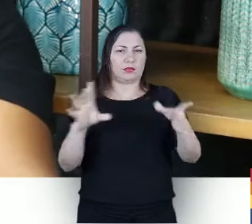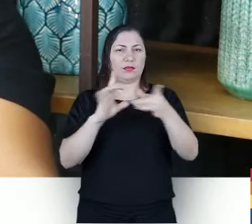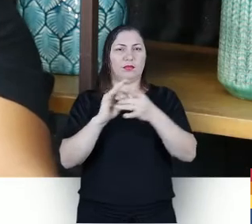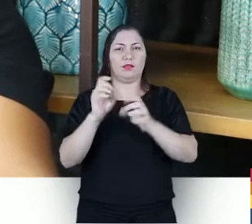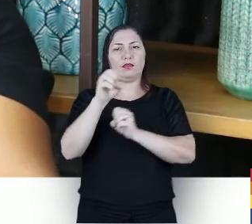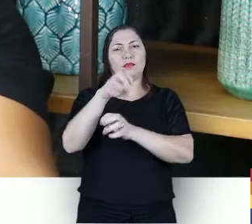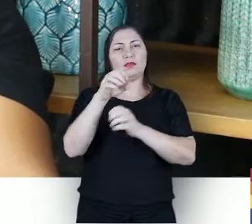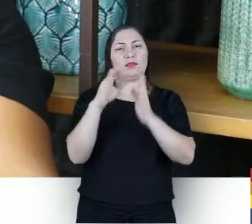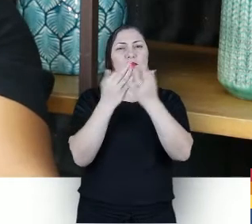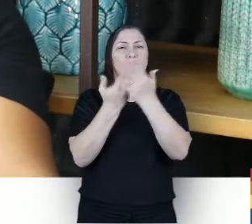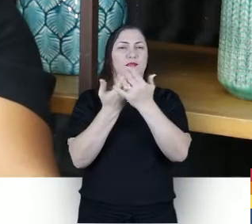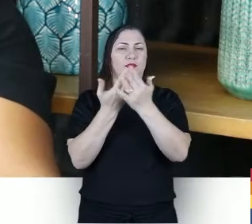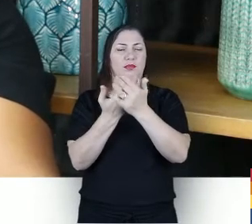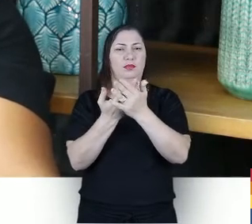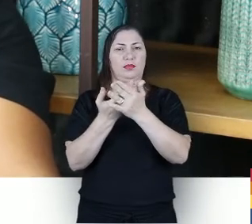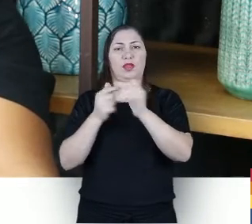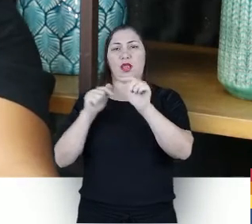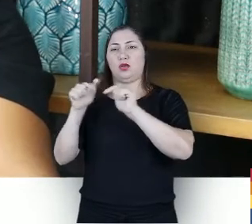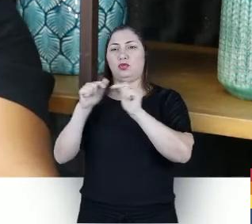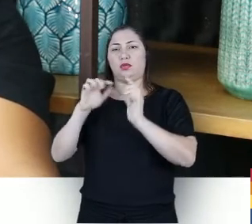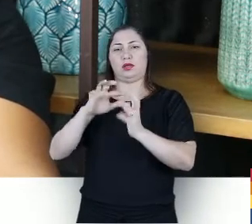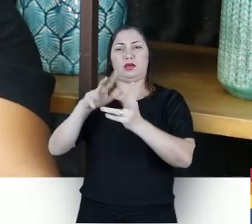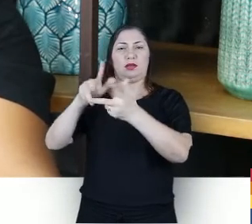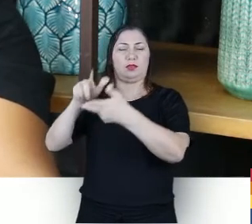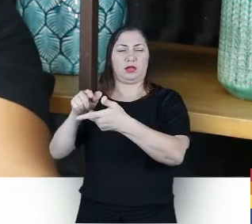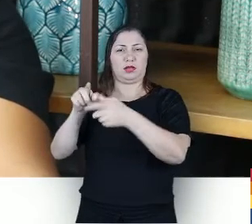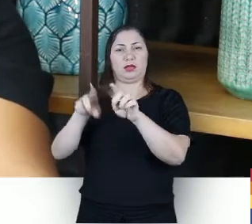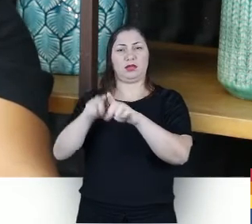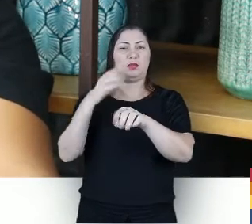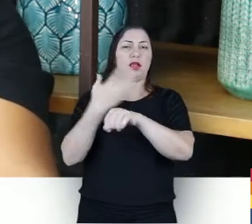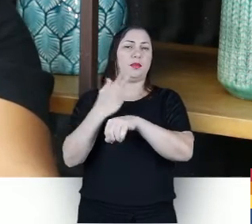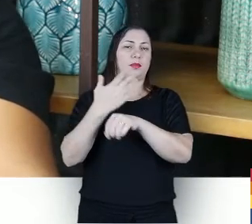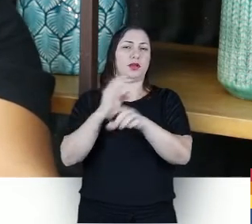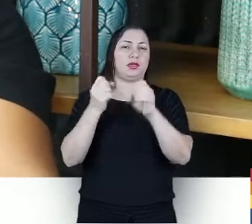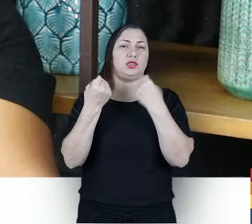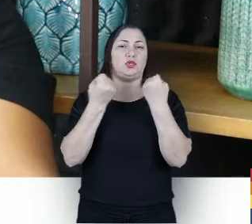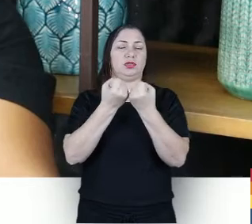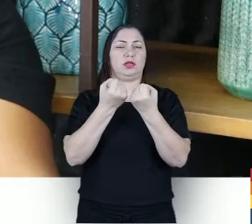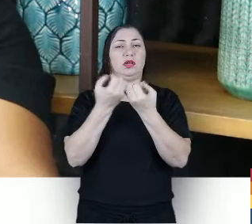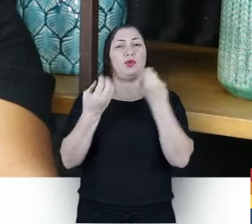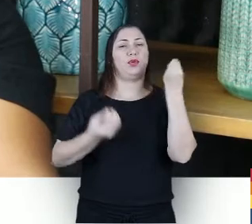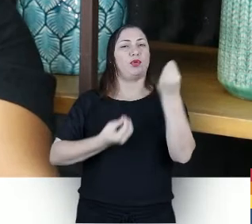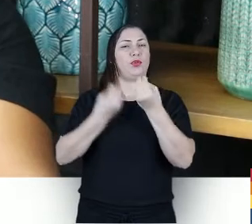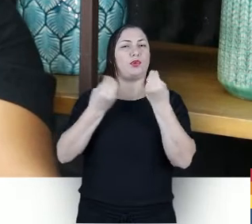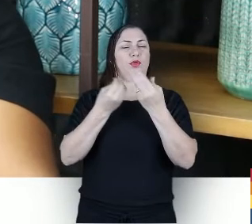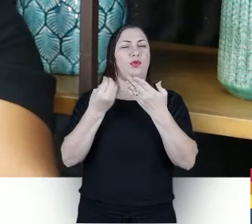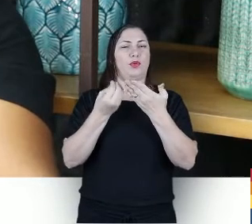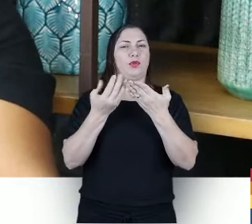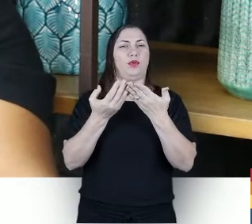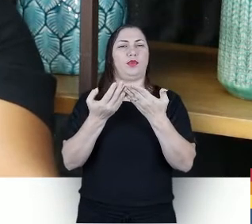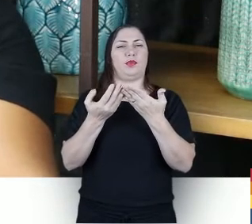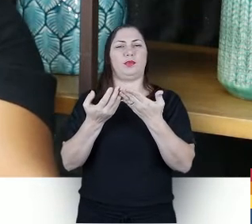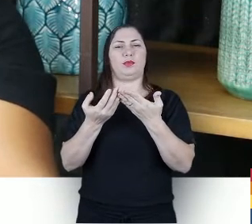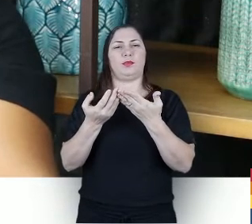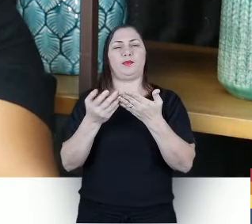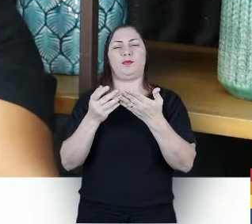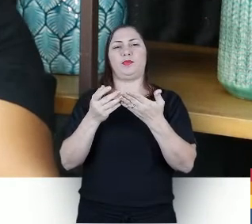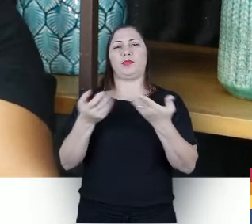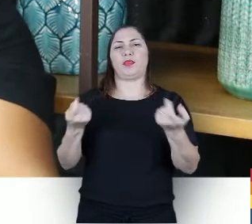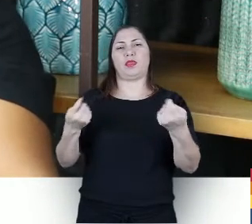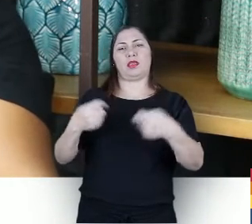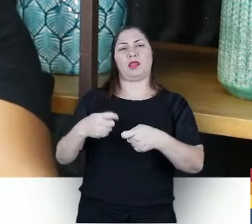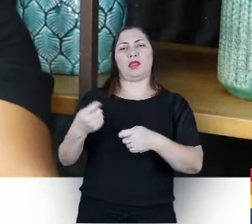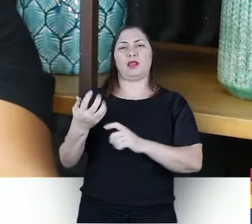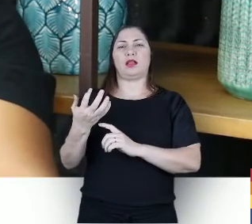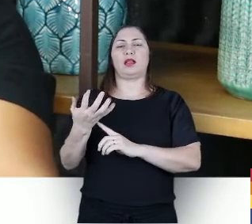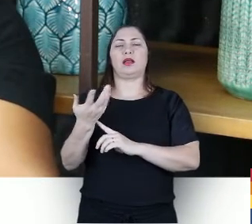contextualização, diversificação, transdisciplinaridade, vivências práticas, vinculação da educação escolar ao modo de trabalho, ao